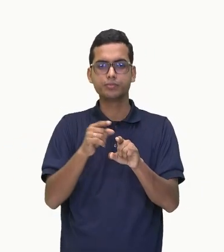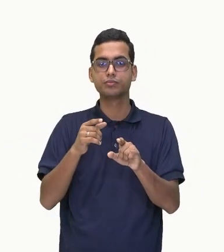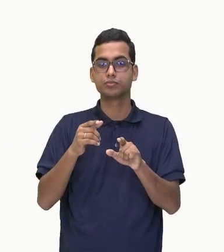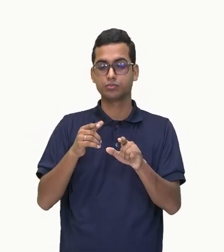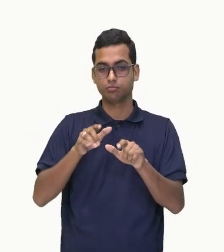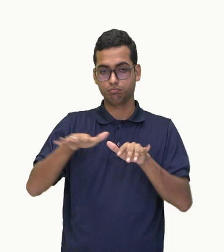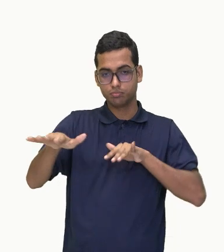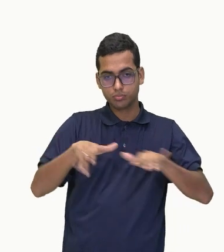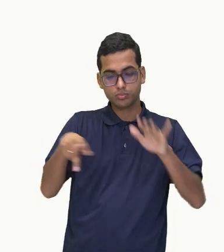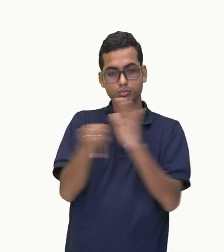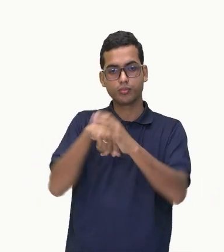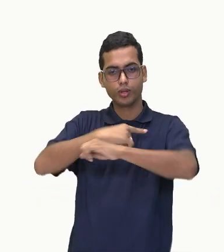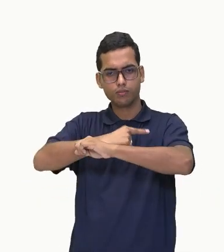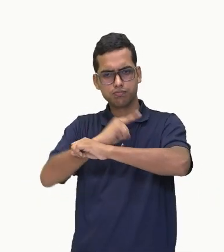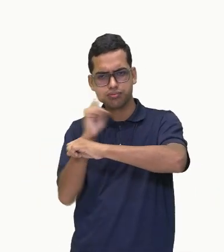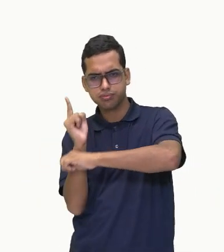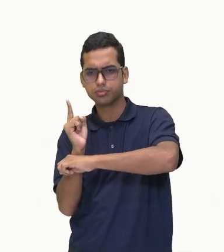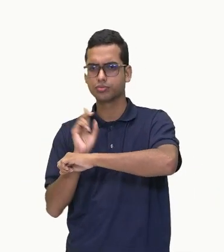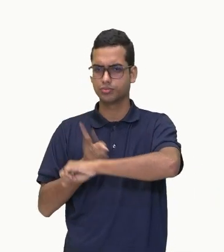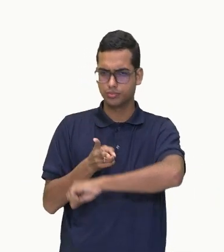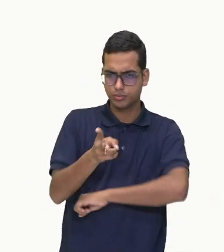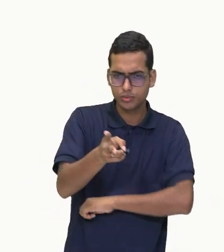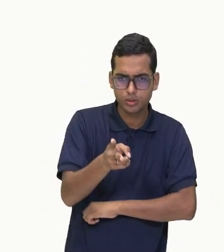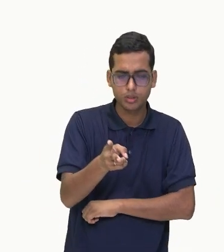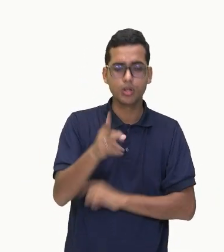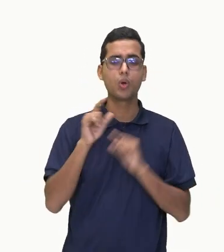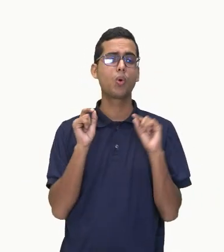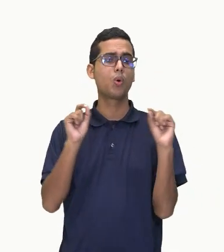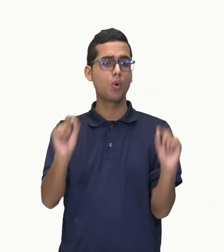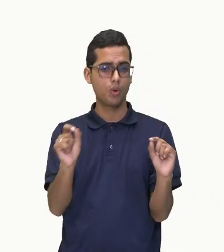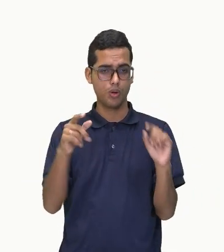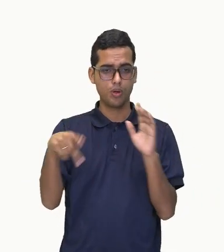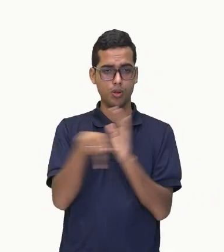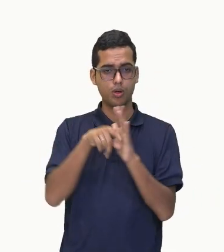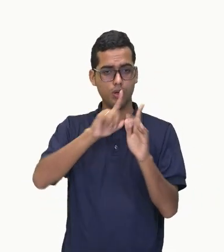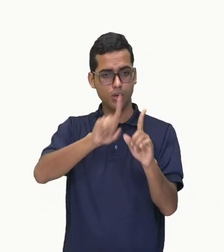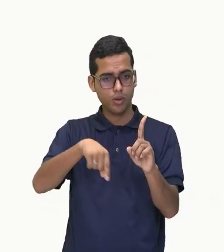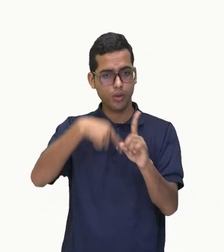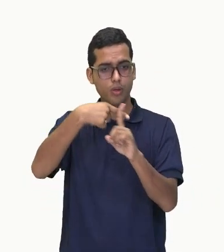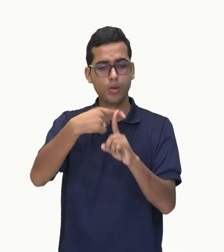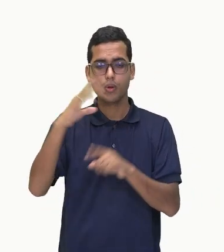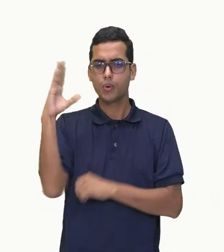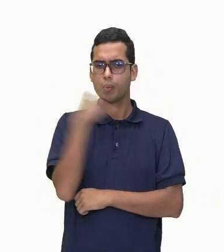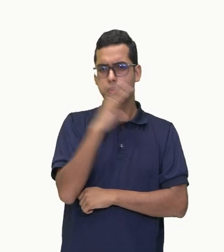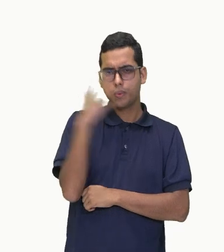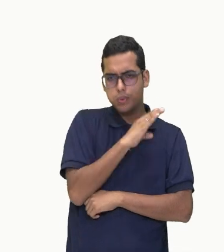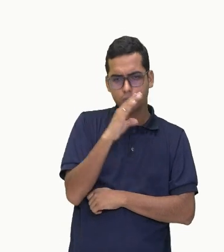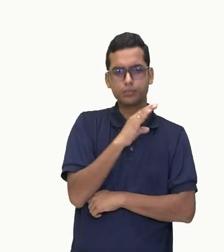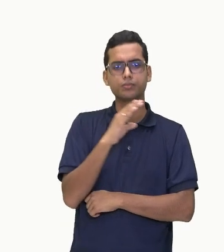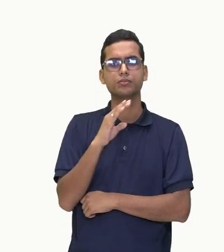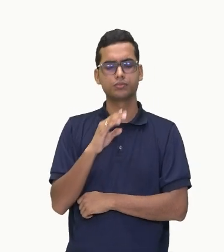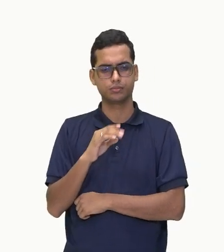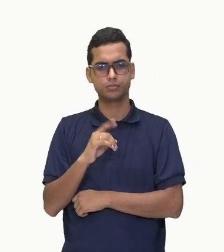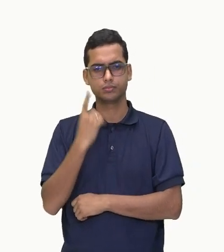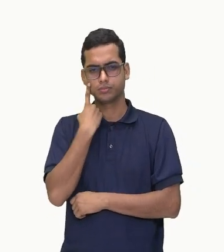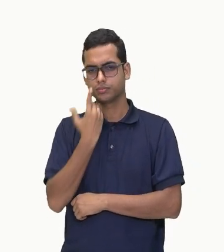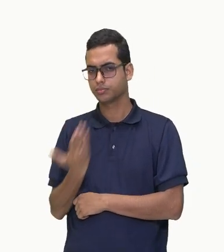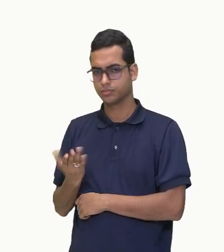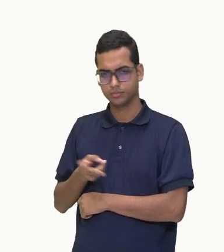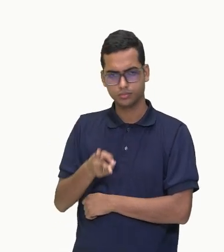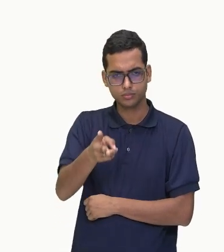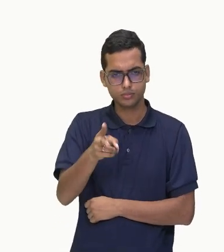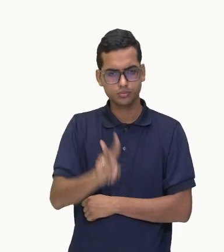progressivo, nesse caso, o movimento ele é classificado como progressivo e a velocidade dele é